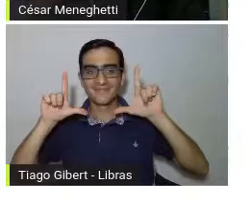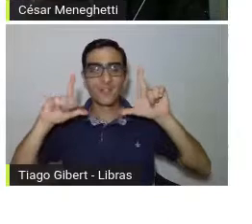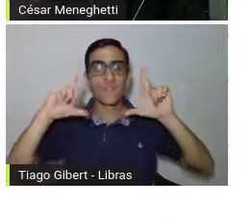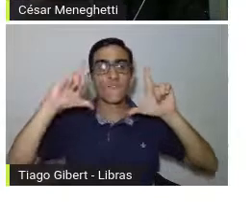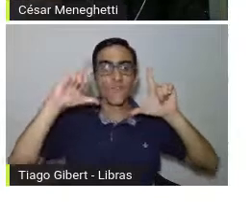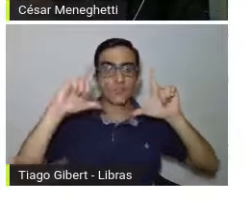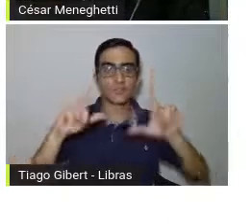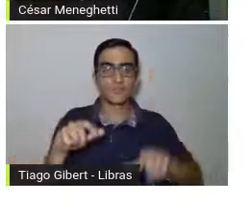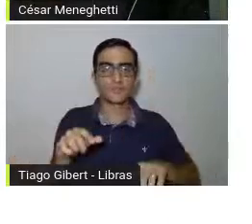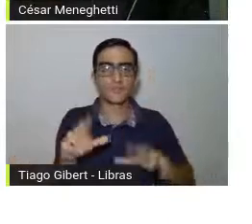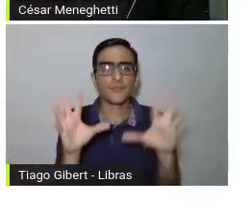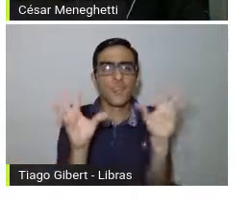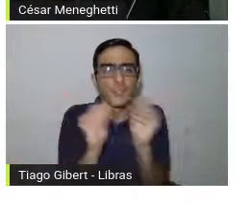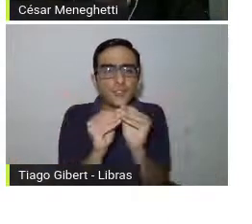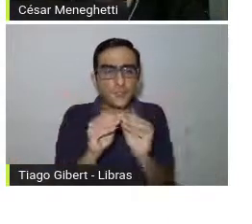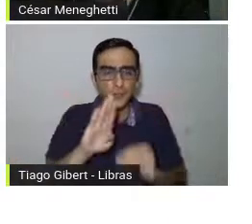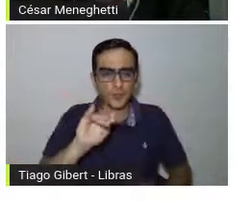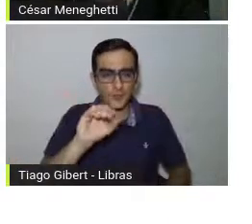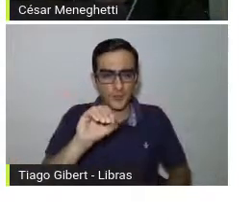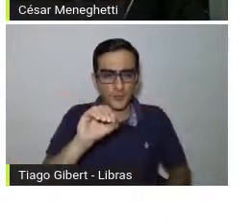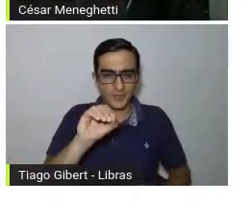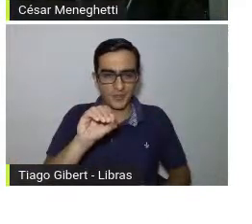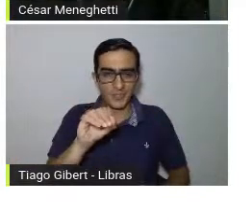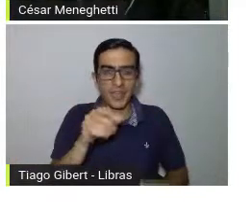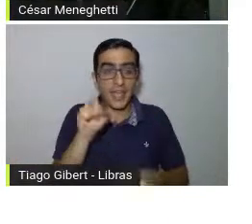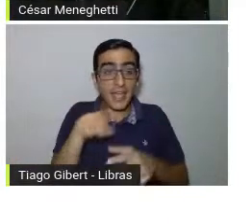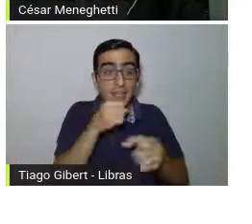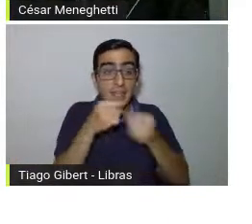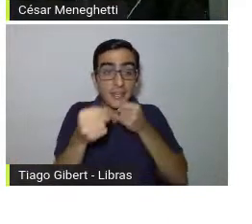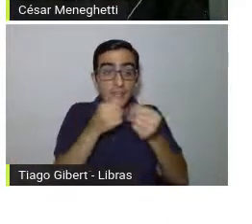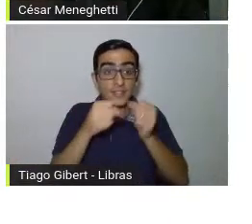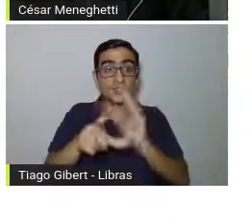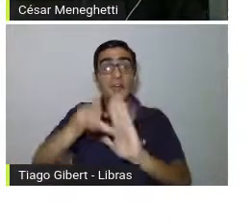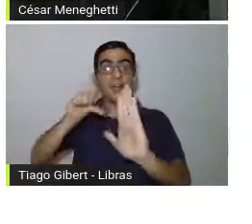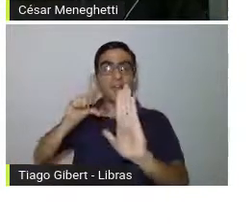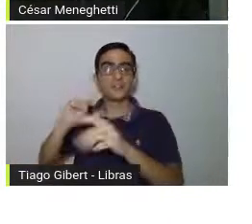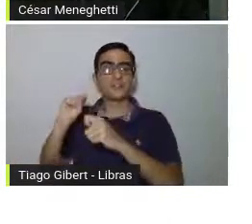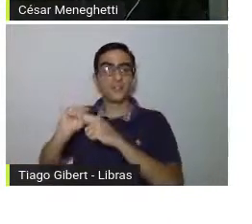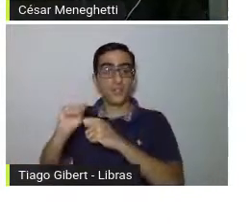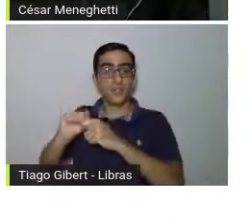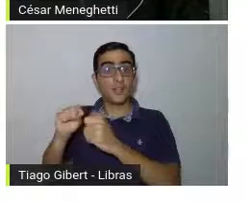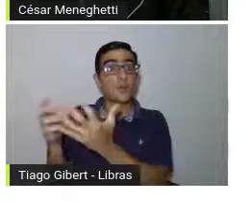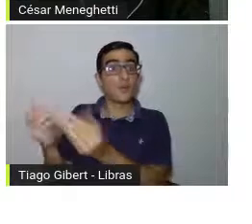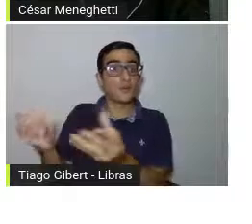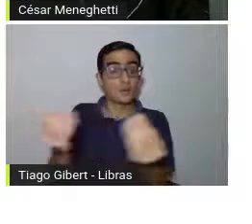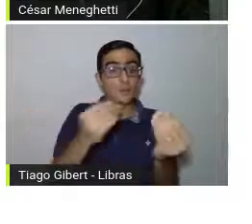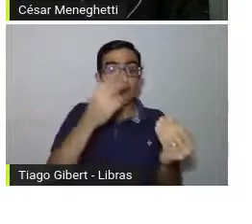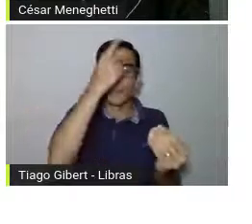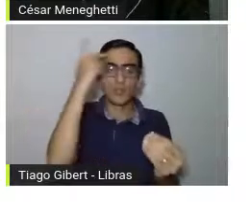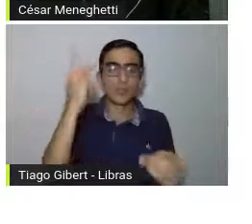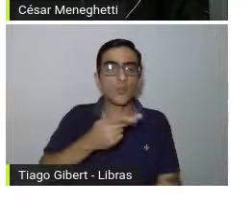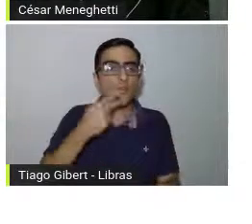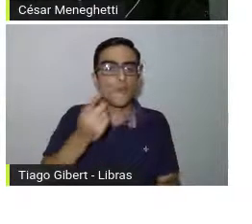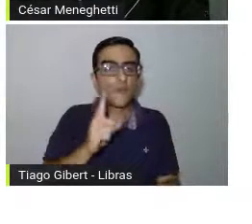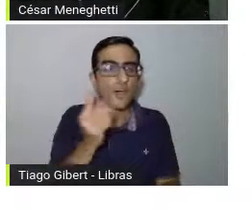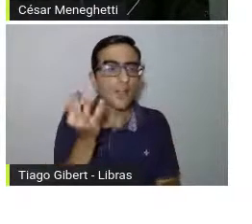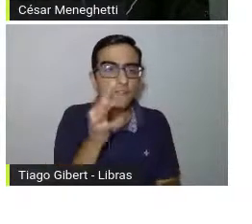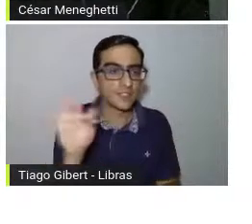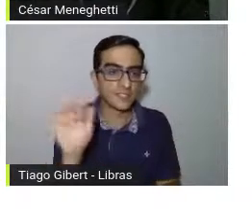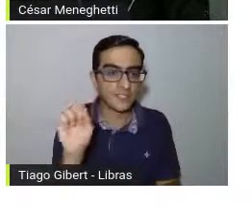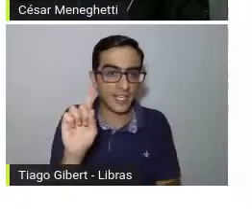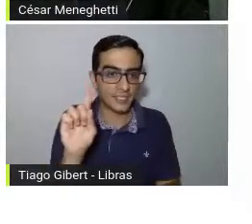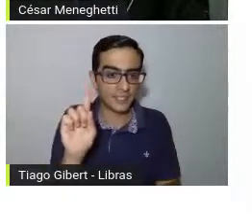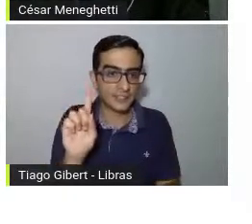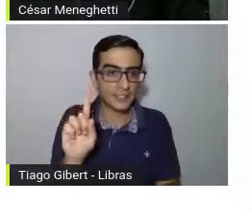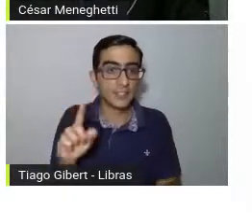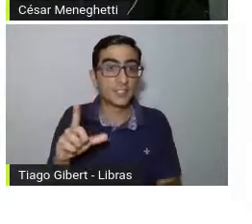bio tratada da entrevista que a gente tinha feito lá. Muitas das pessoas não falavam francês. E aí eu